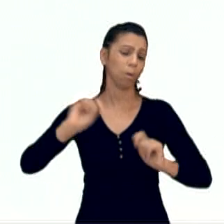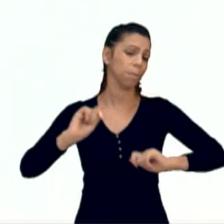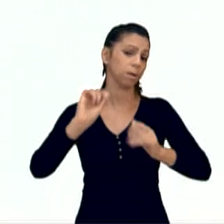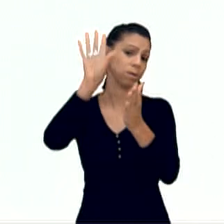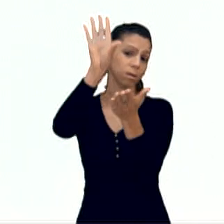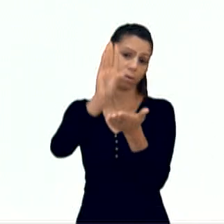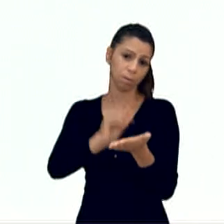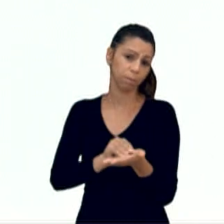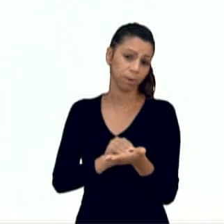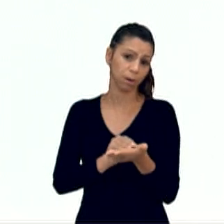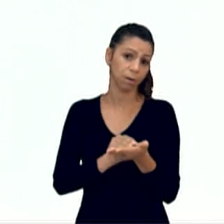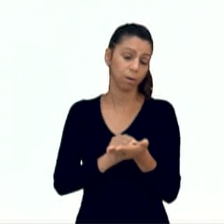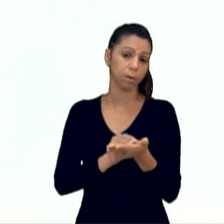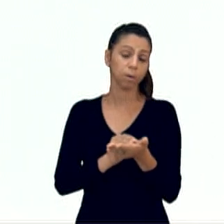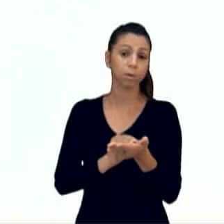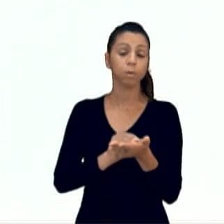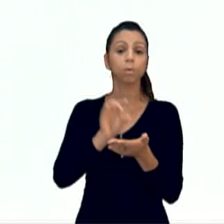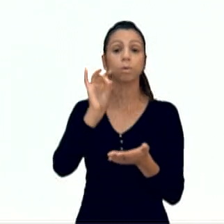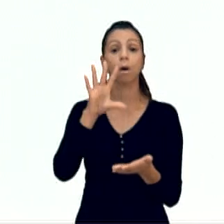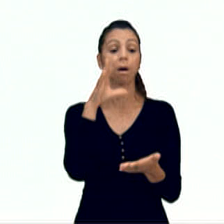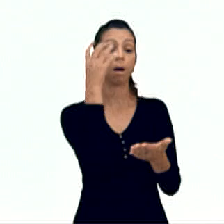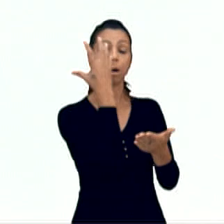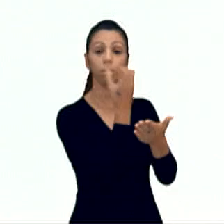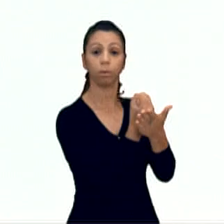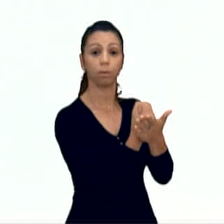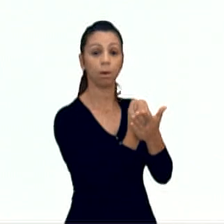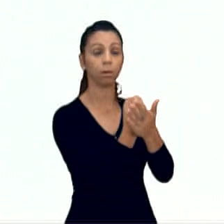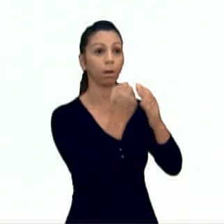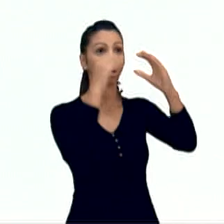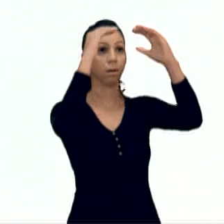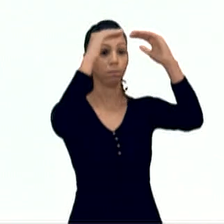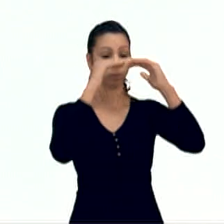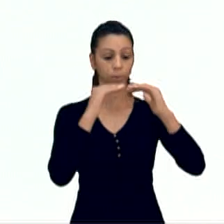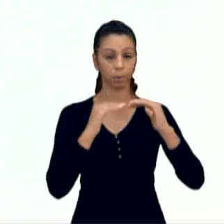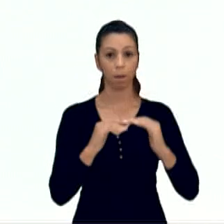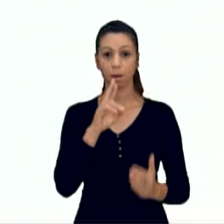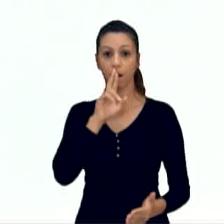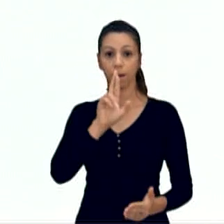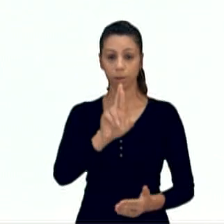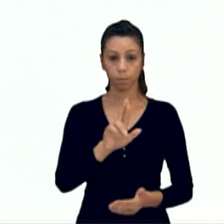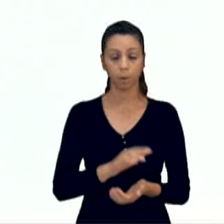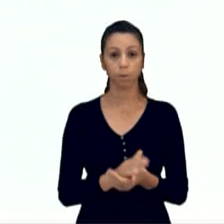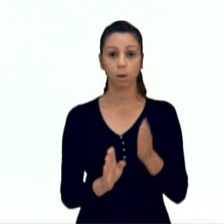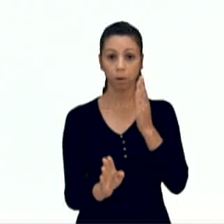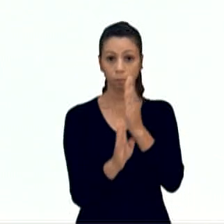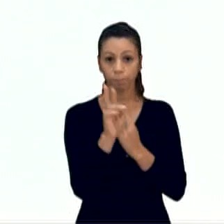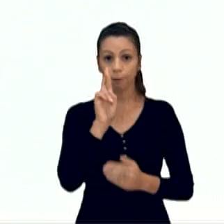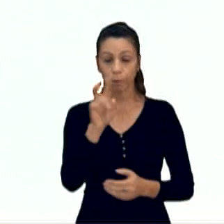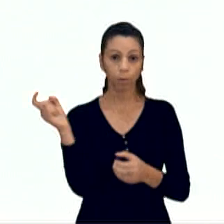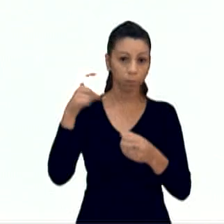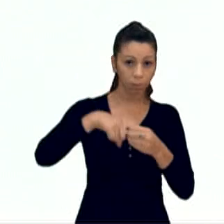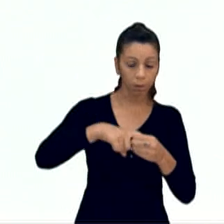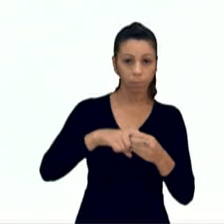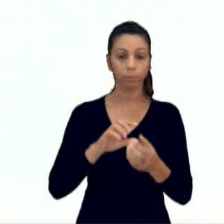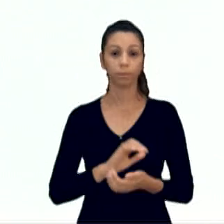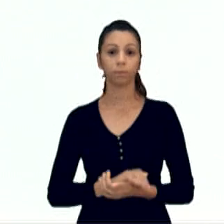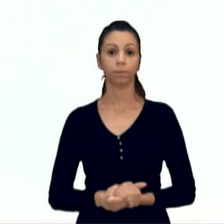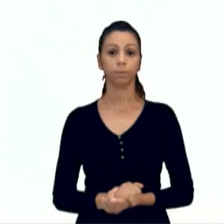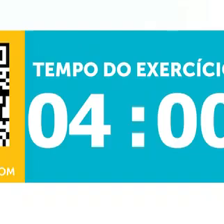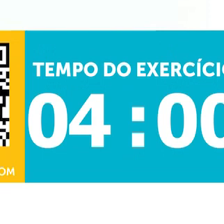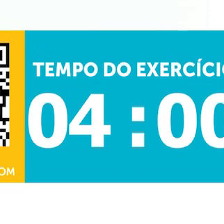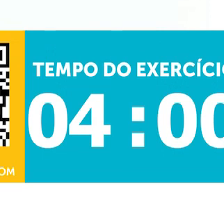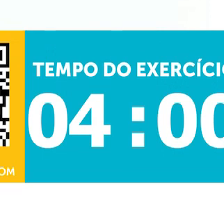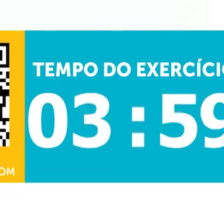só anotem a sequência das letras ali na resposta e daqui a pouquinho nós voltamos para conferir, ok?